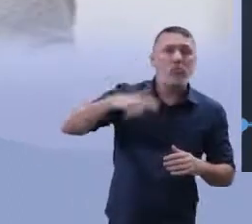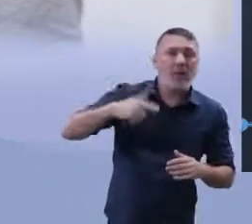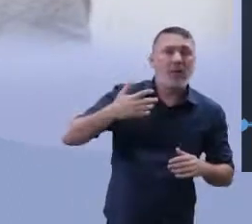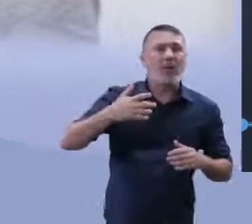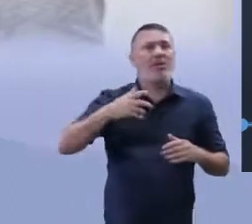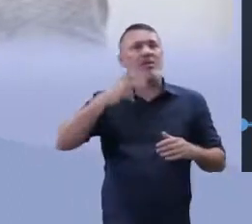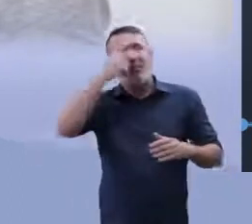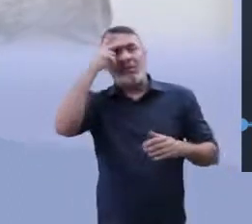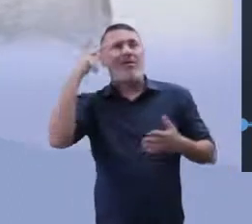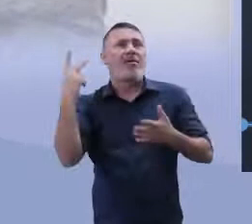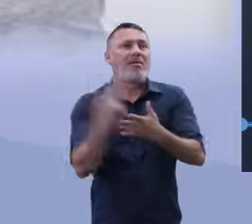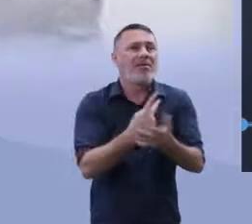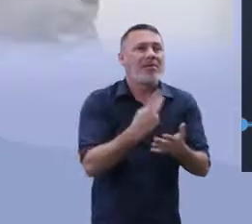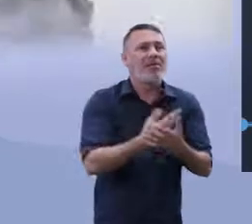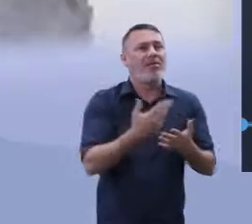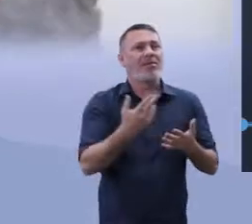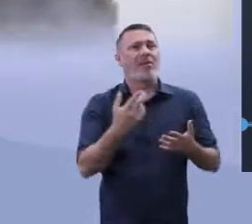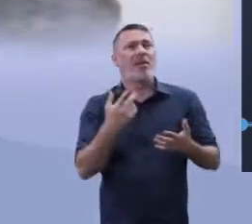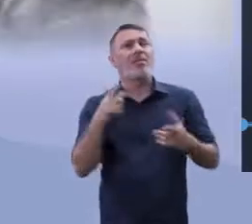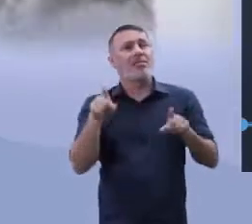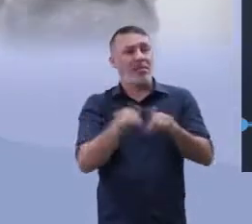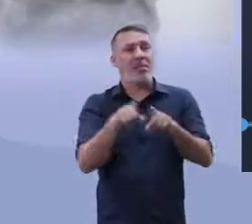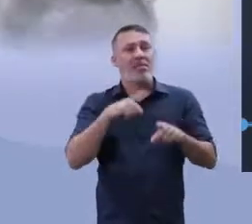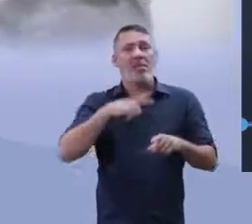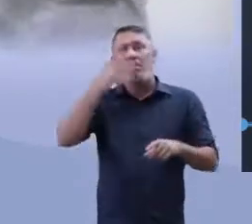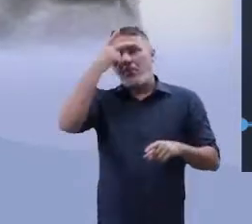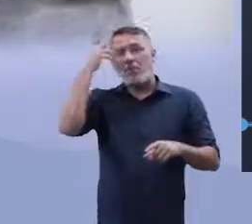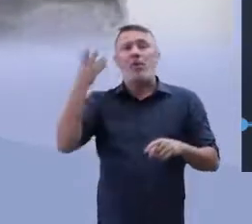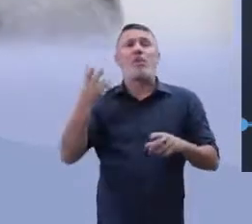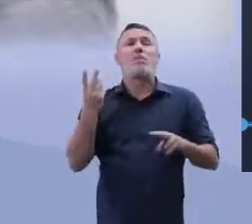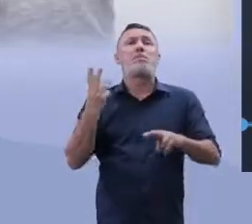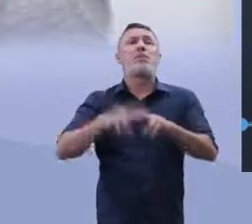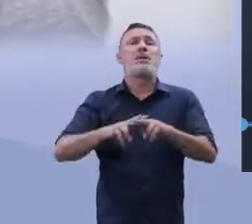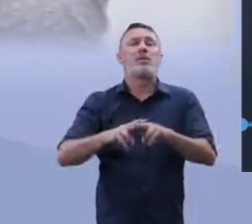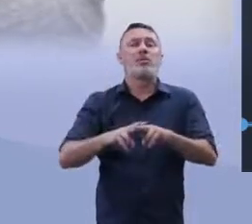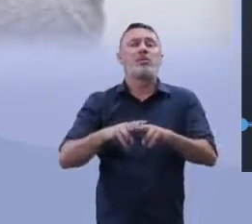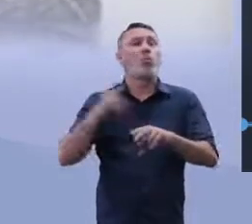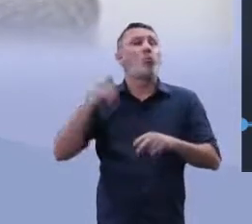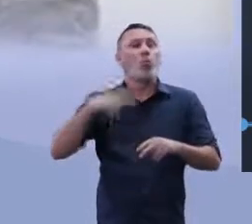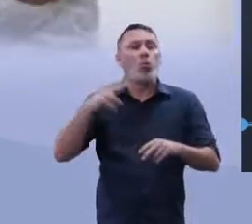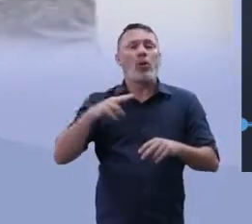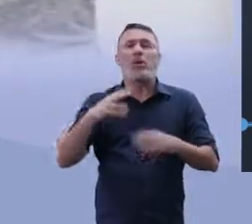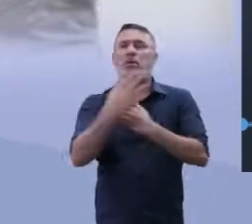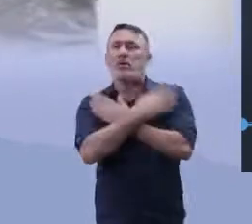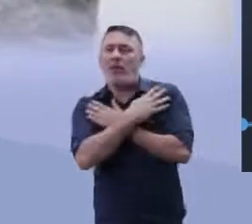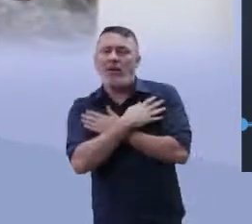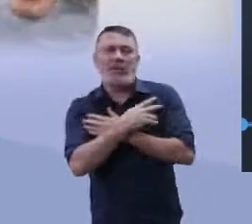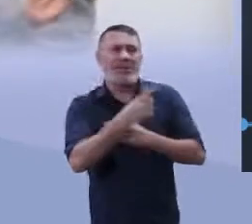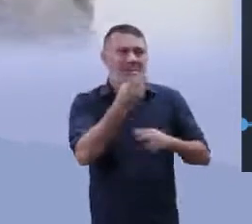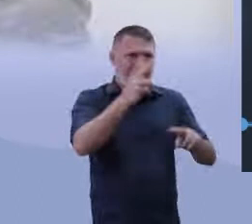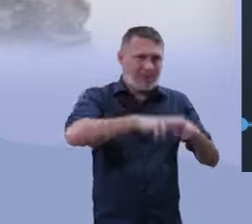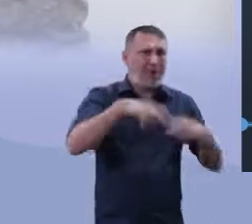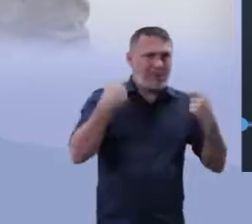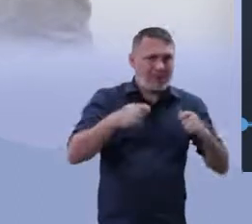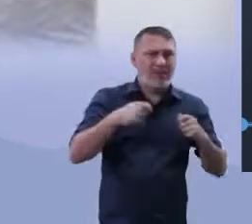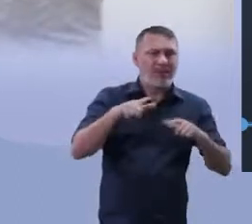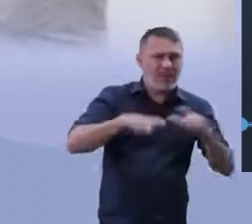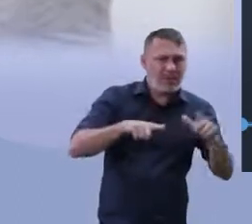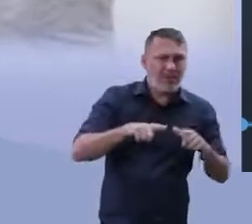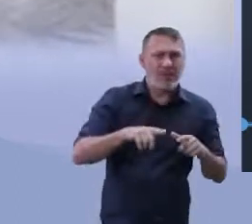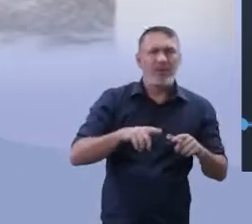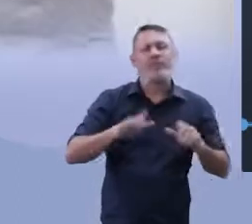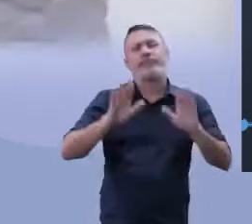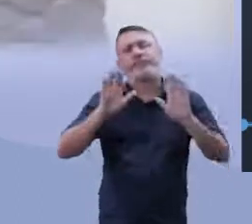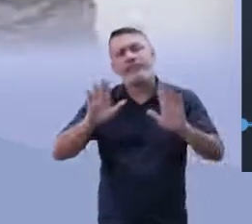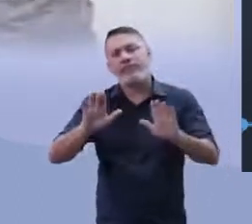pessoas, cidadãos de bem, pessoas boas que estão fora desempregados. Como que eu vou dar emprego para uma pessoa que é um ex-detento? Meu amigo,